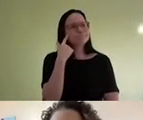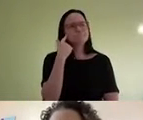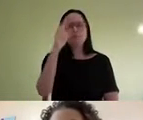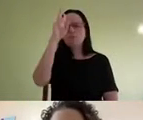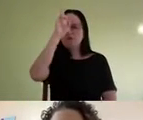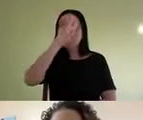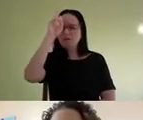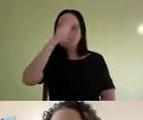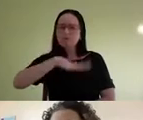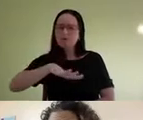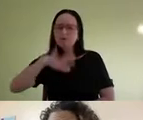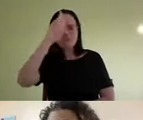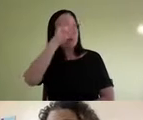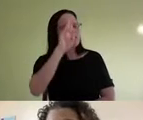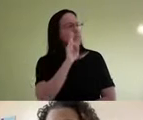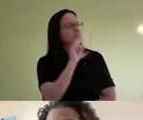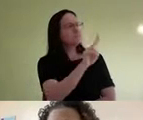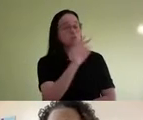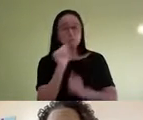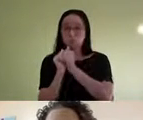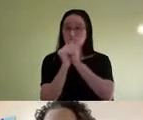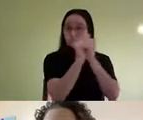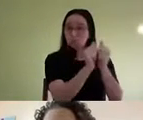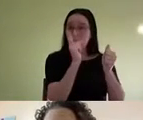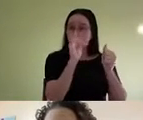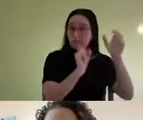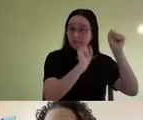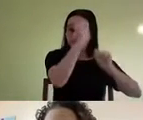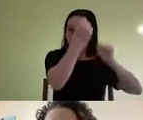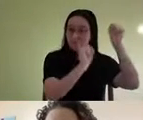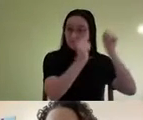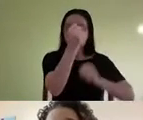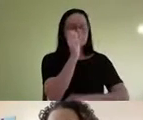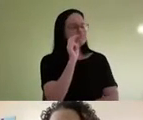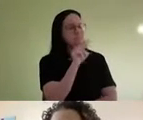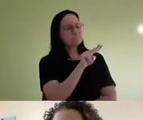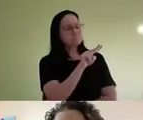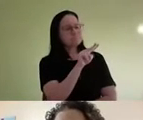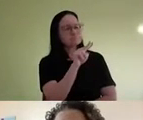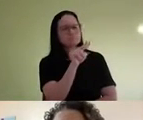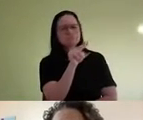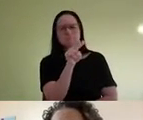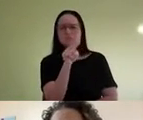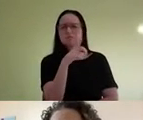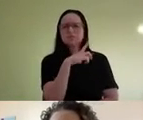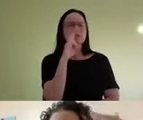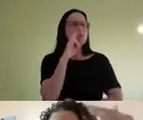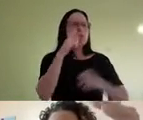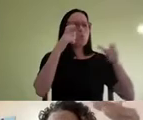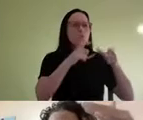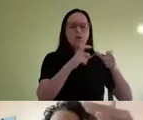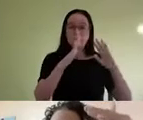da minha infância, indo na fábrica quando o meu pai trabalhava, e eu via muito no armário de casa,